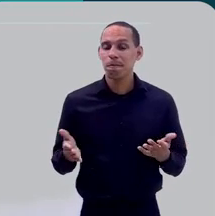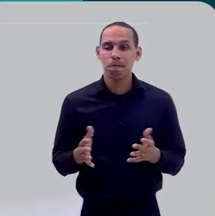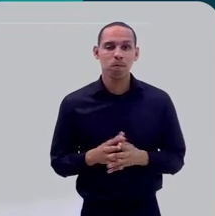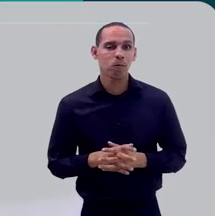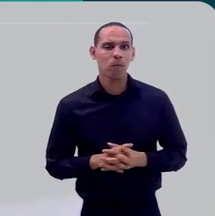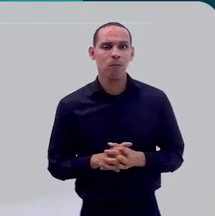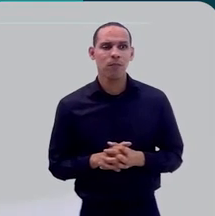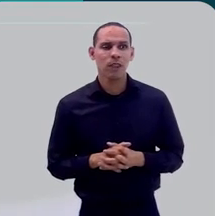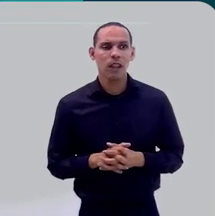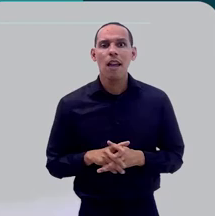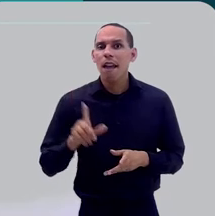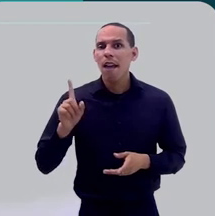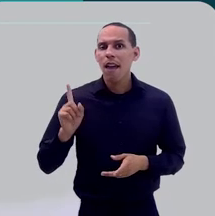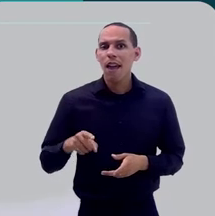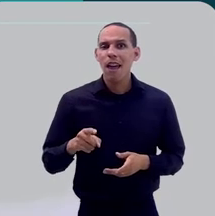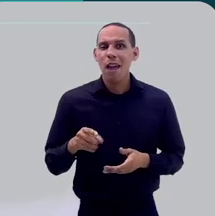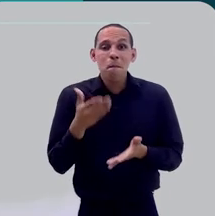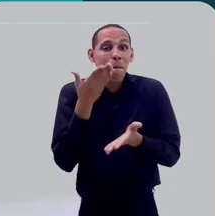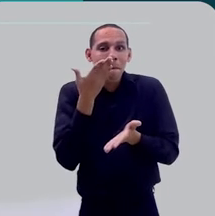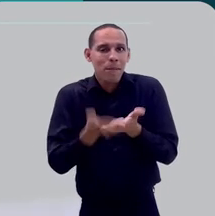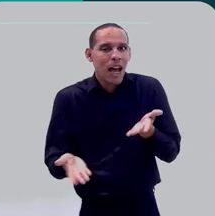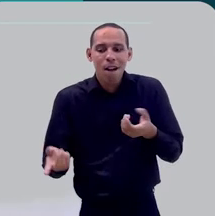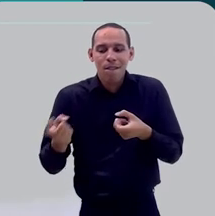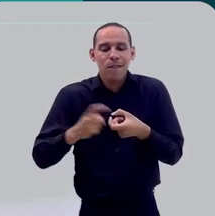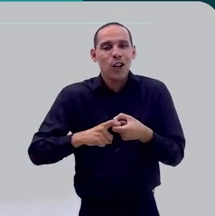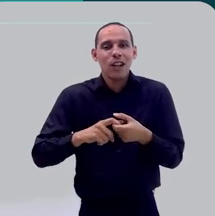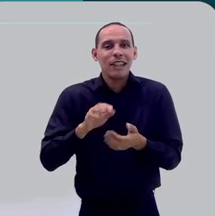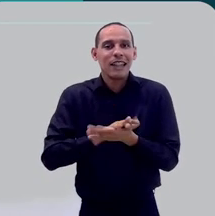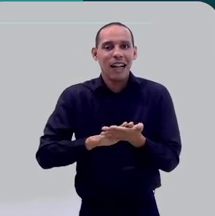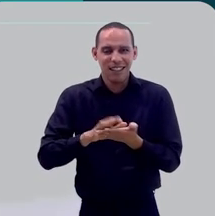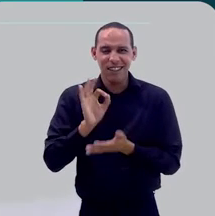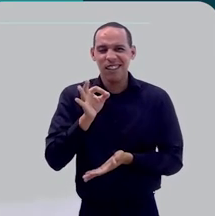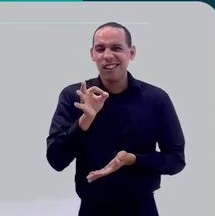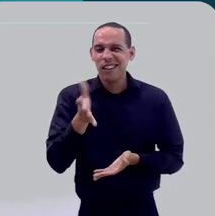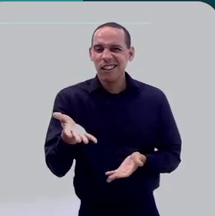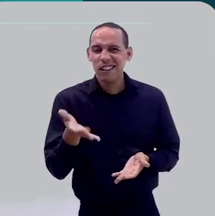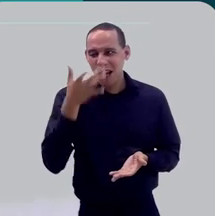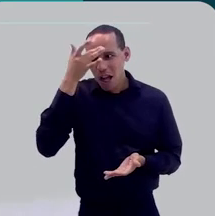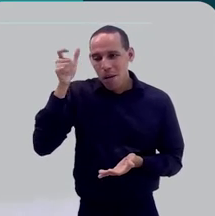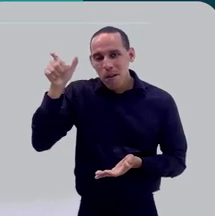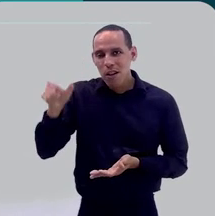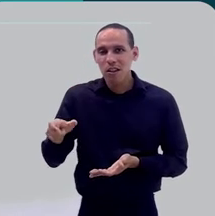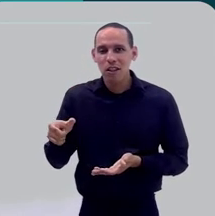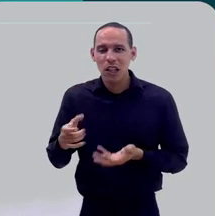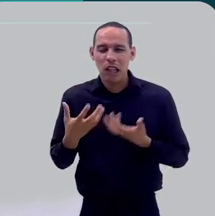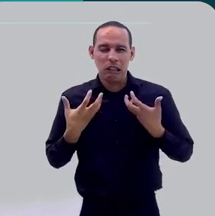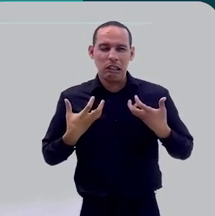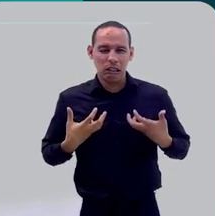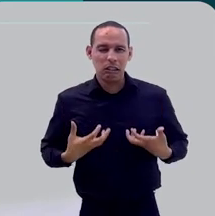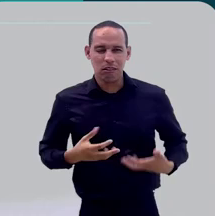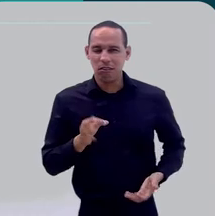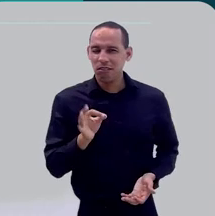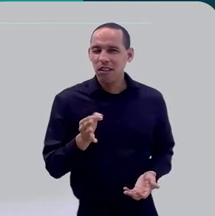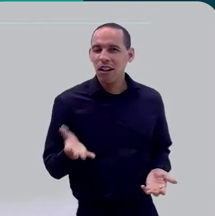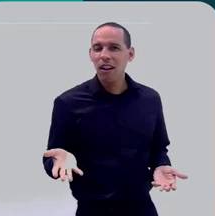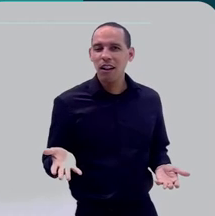Ou seja, é uma perda irreparável, né, para a pessoa que é submetida a